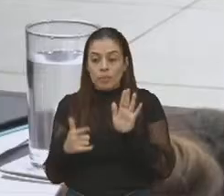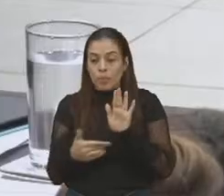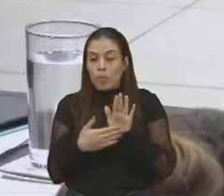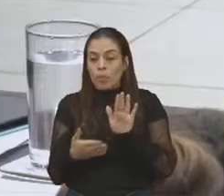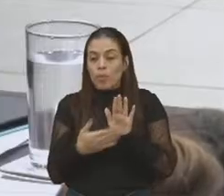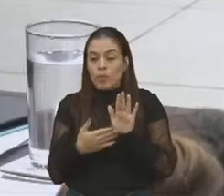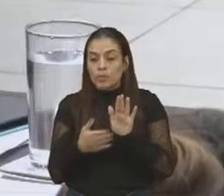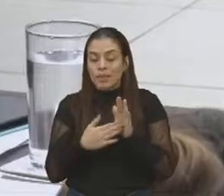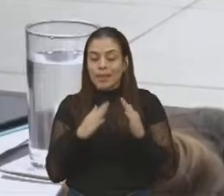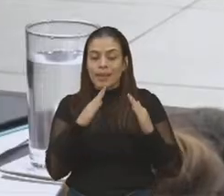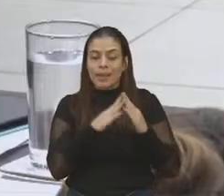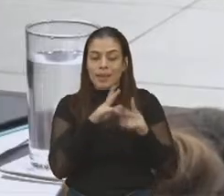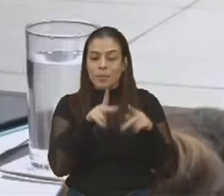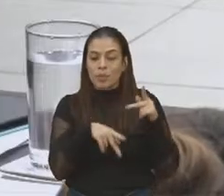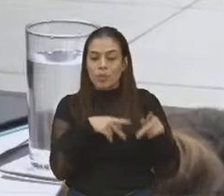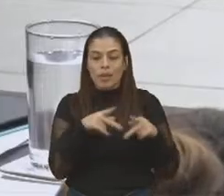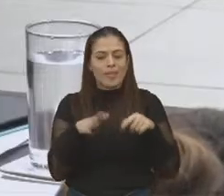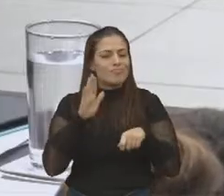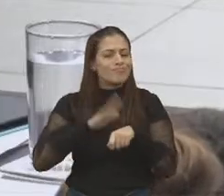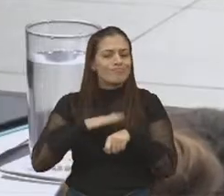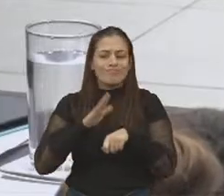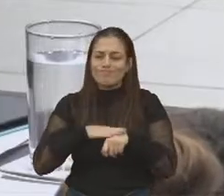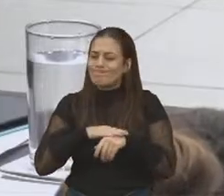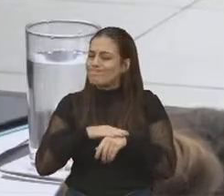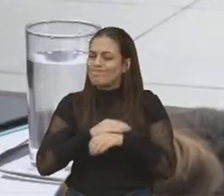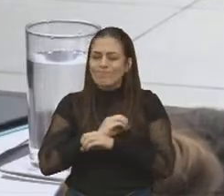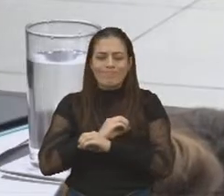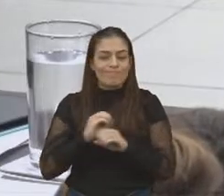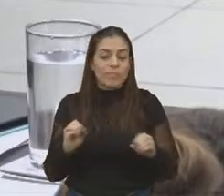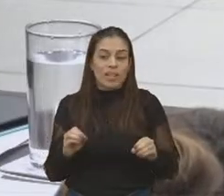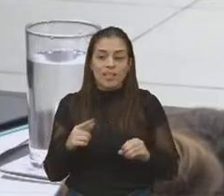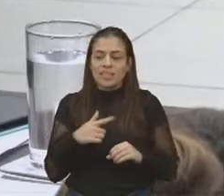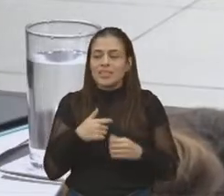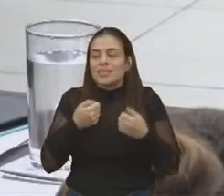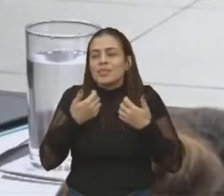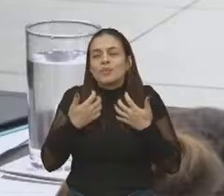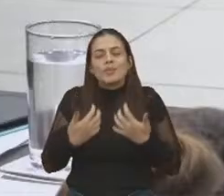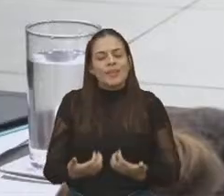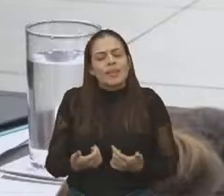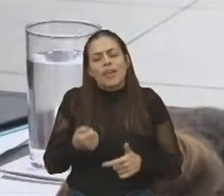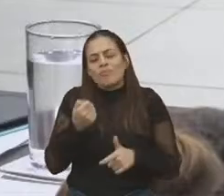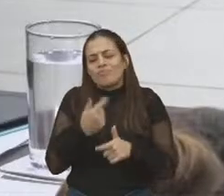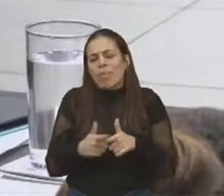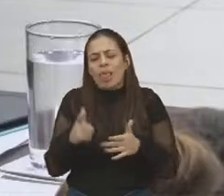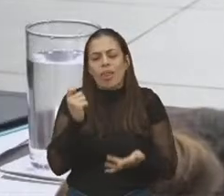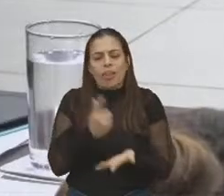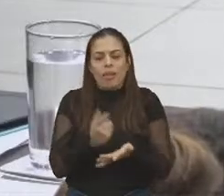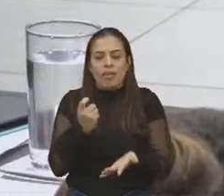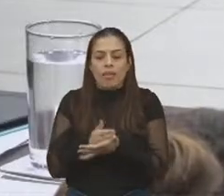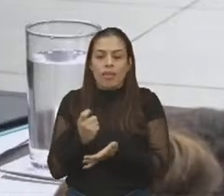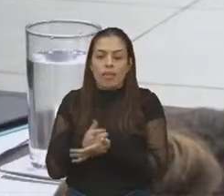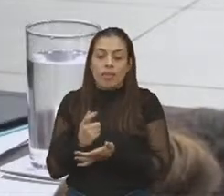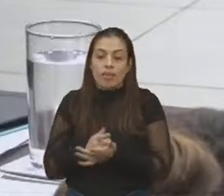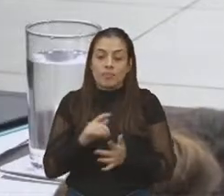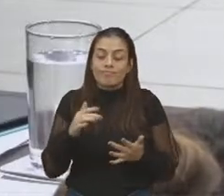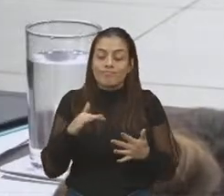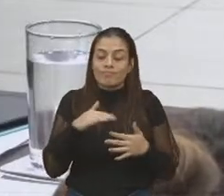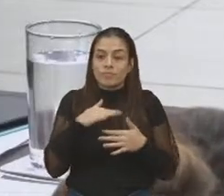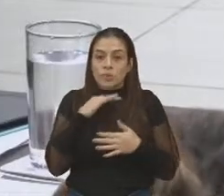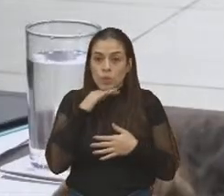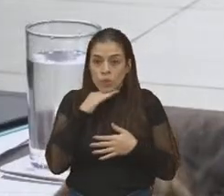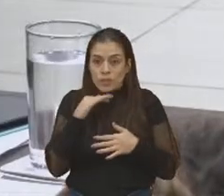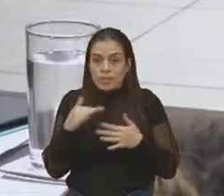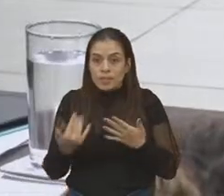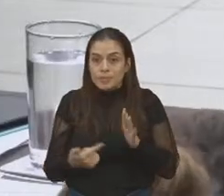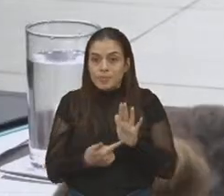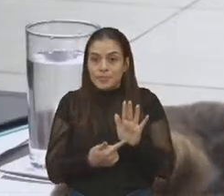casa popular, não fizeram, e eles não aguentavam pagar aluguel mais, a situação ficou precária, entraram nessa